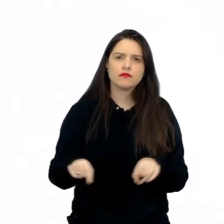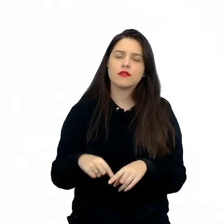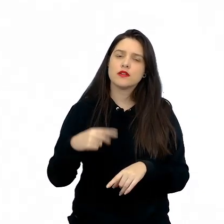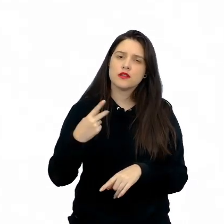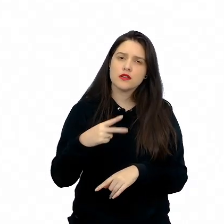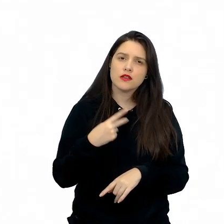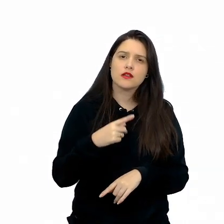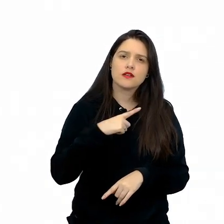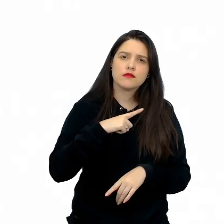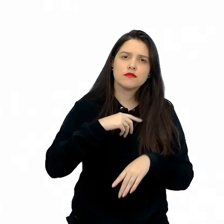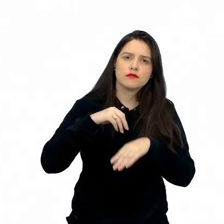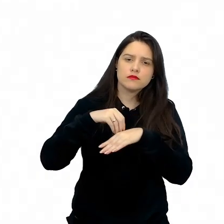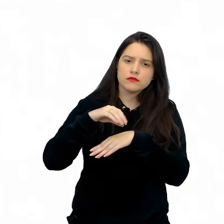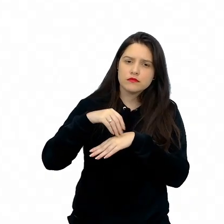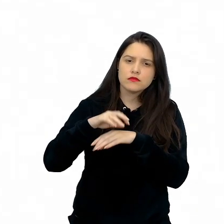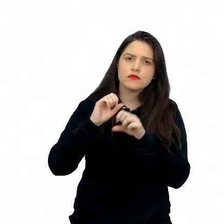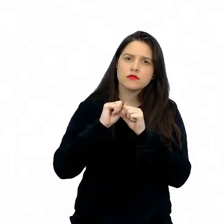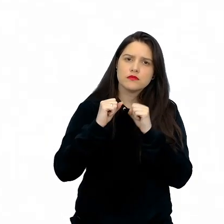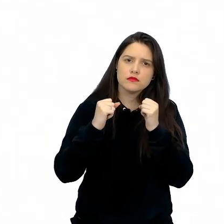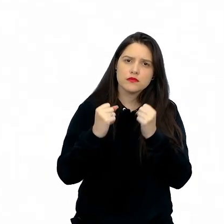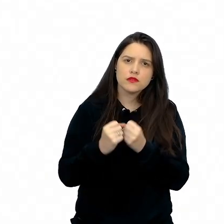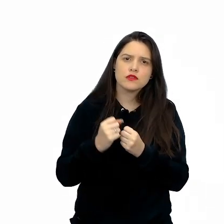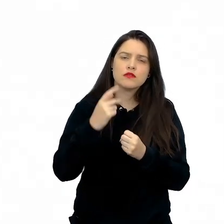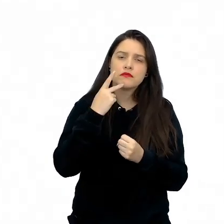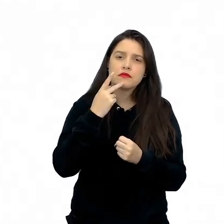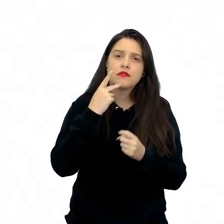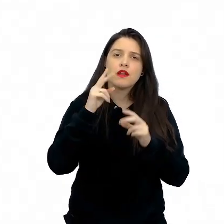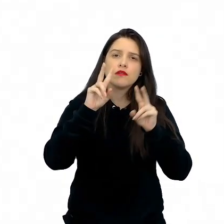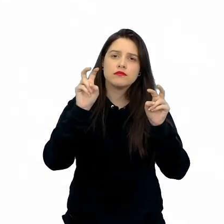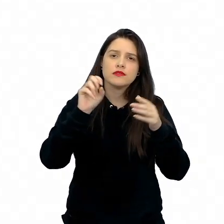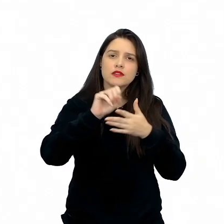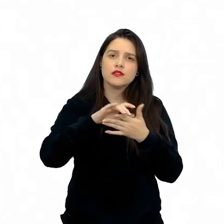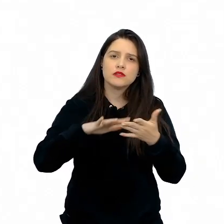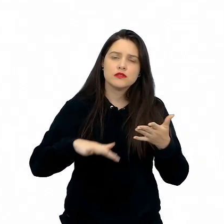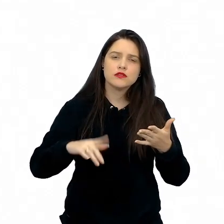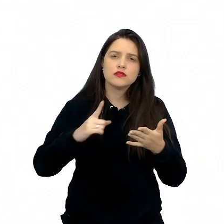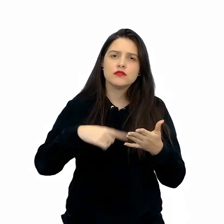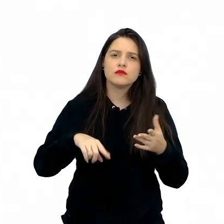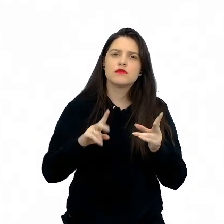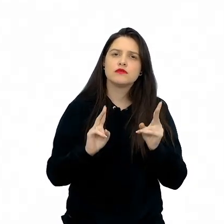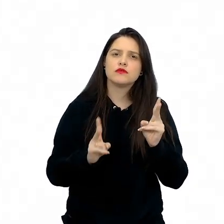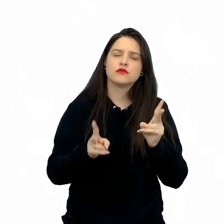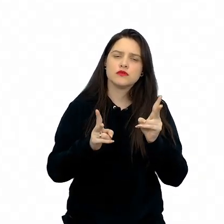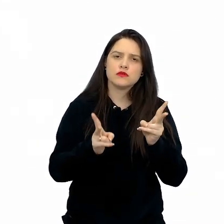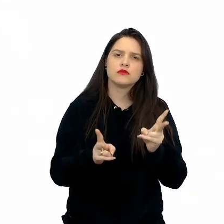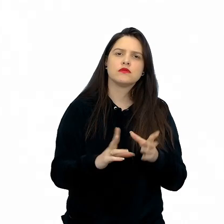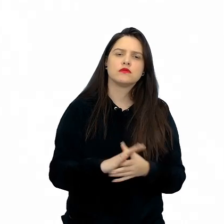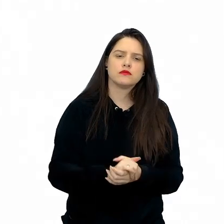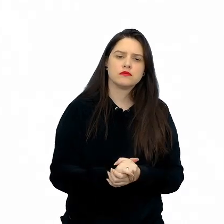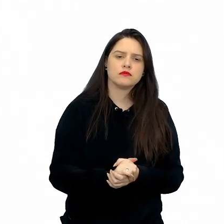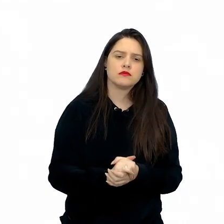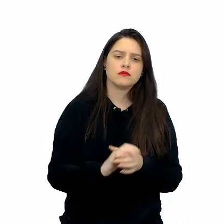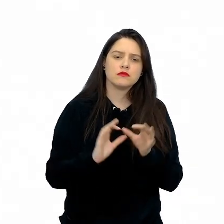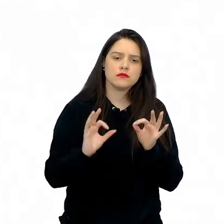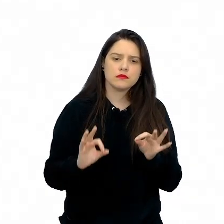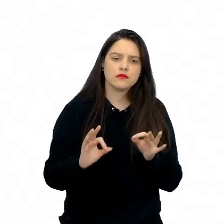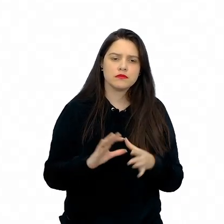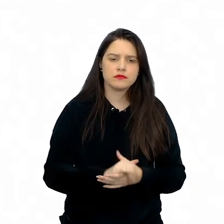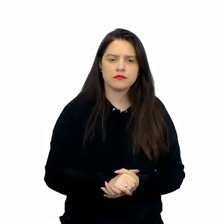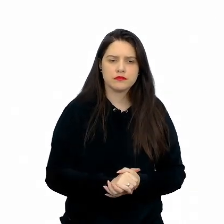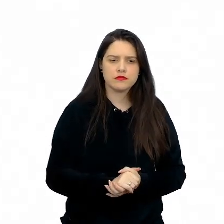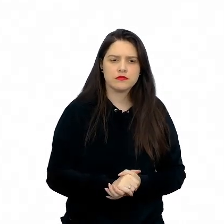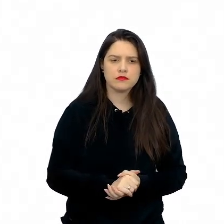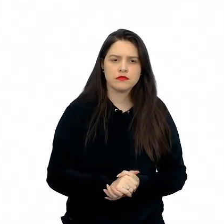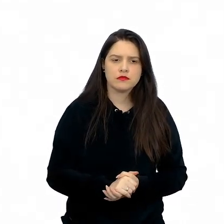aqui, vem da S6, eu vi a tal atividade, eu achei, vamos usar os meios de comunicação, né?